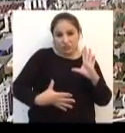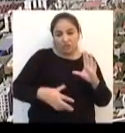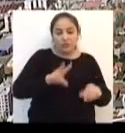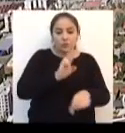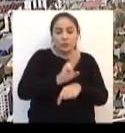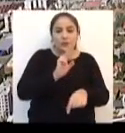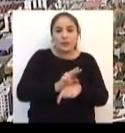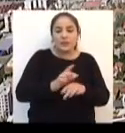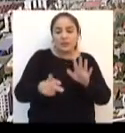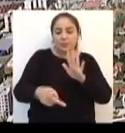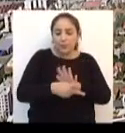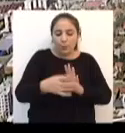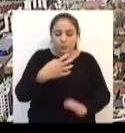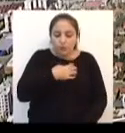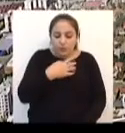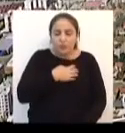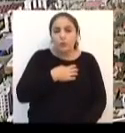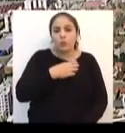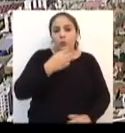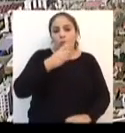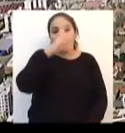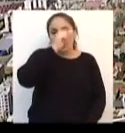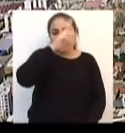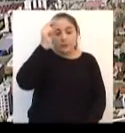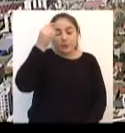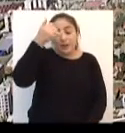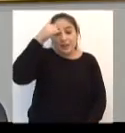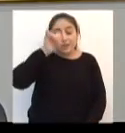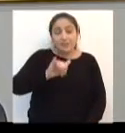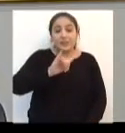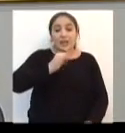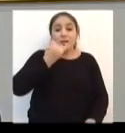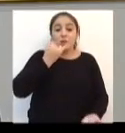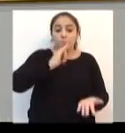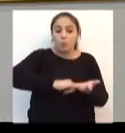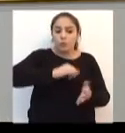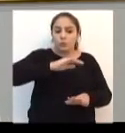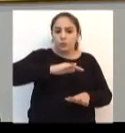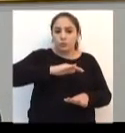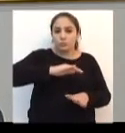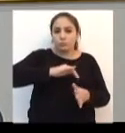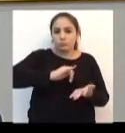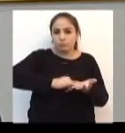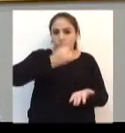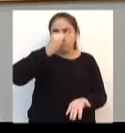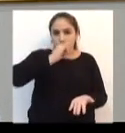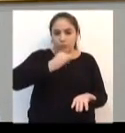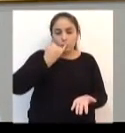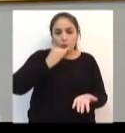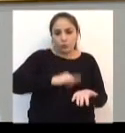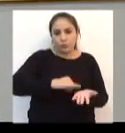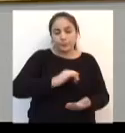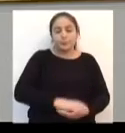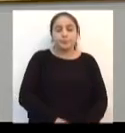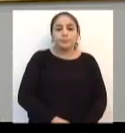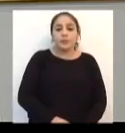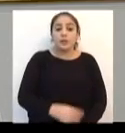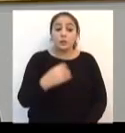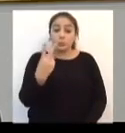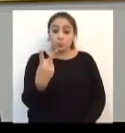opção do município para evitar o aumento de impostos. Nós vemos enfrentando 2 problemas, né? Na questão